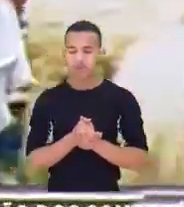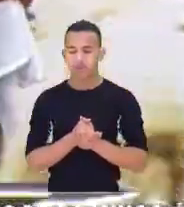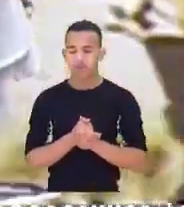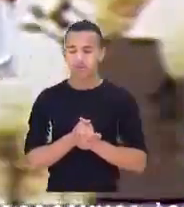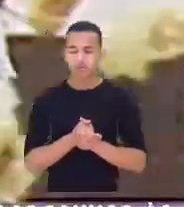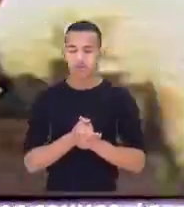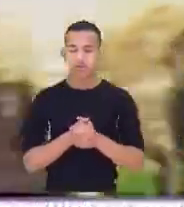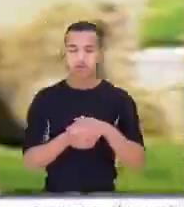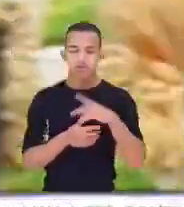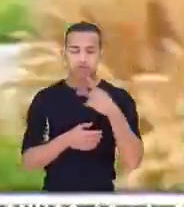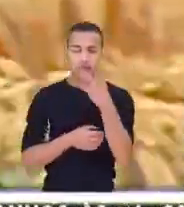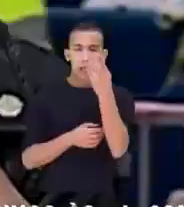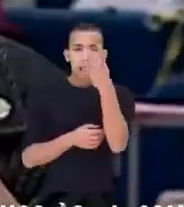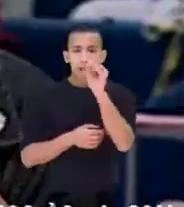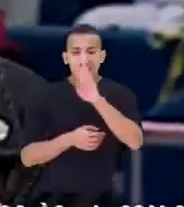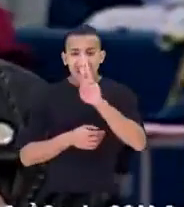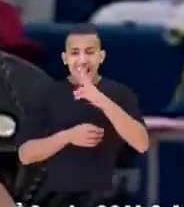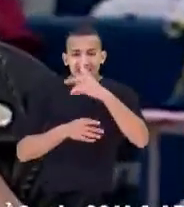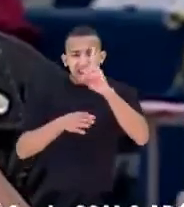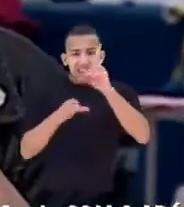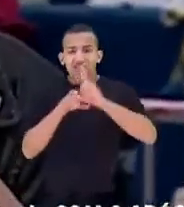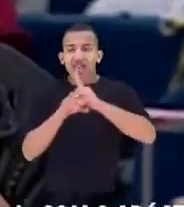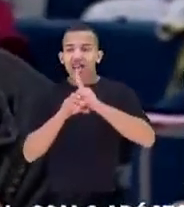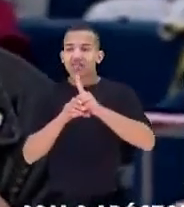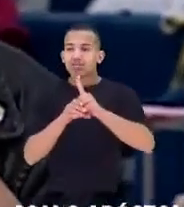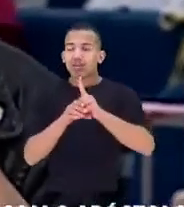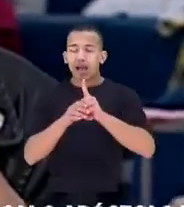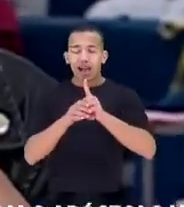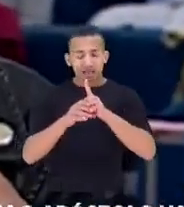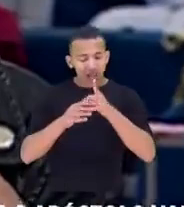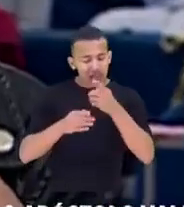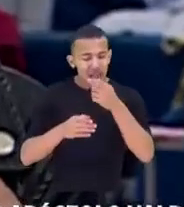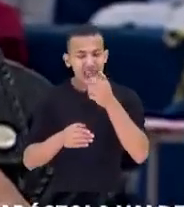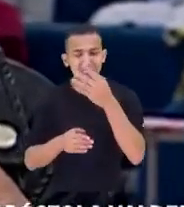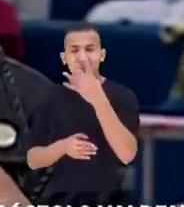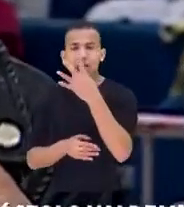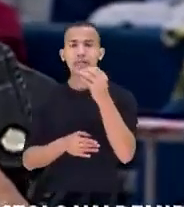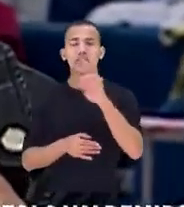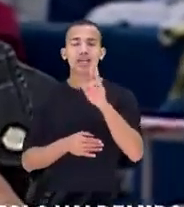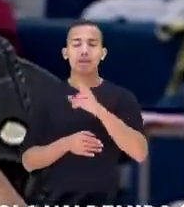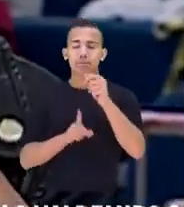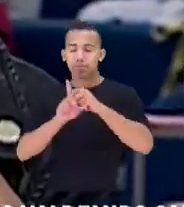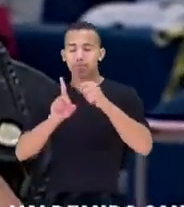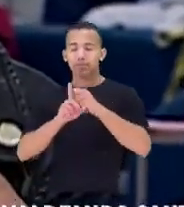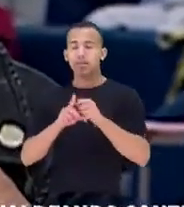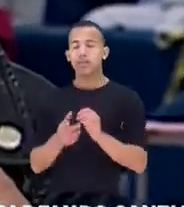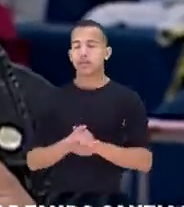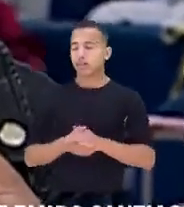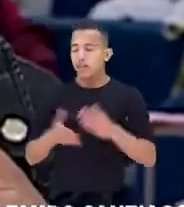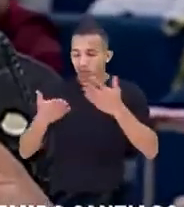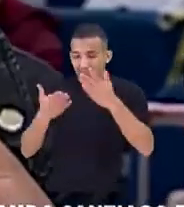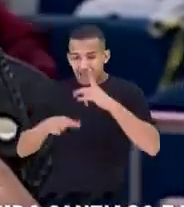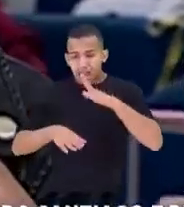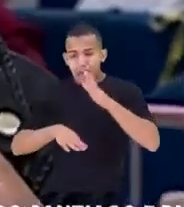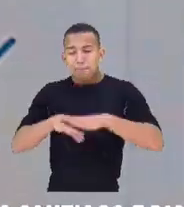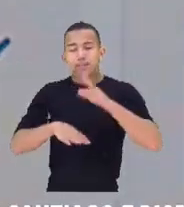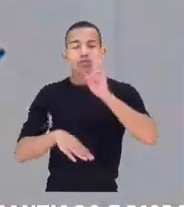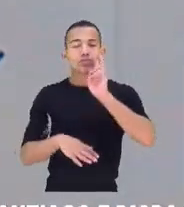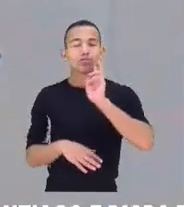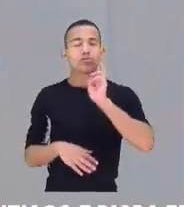era 40 reais? Era 40 reais. Você ganhava 400? Sim, por mês. E o seu dízimo hoje é mais de 2 mil? Sim, mais